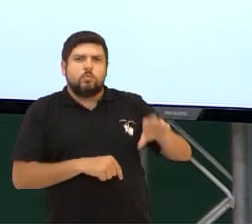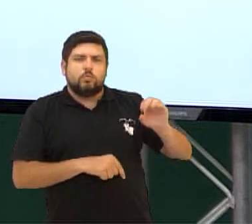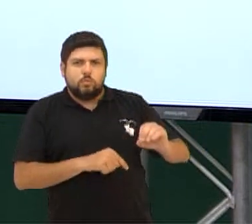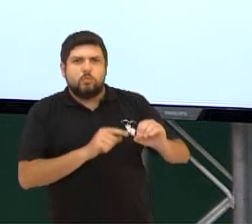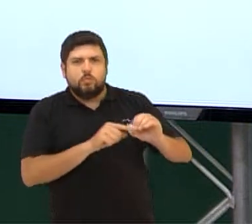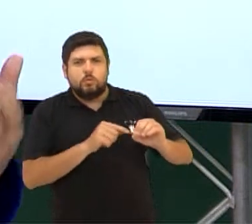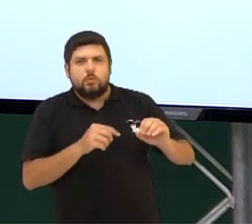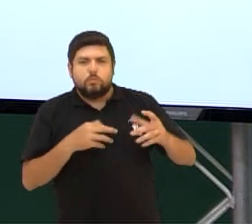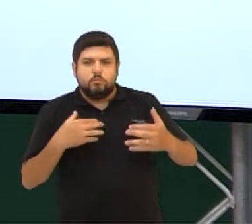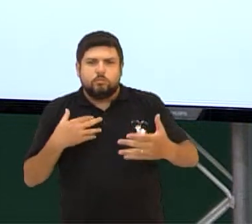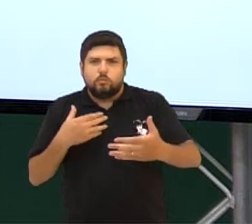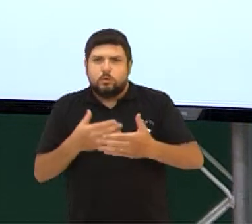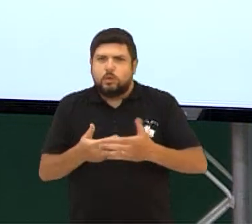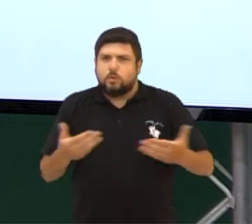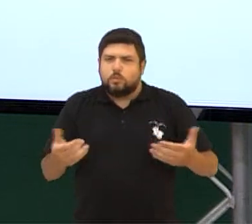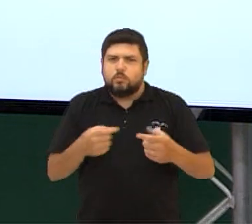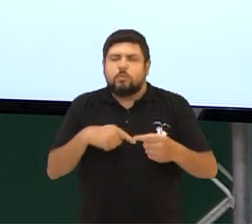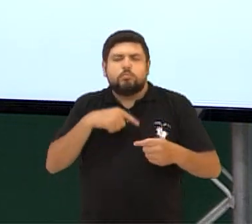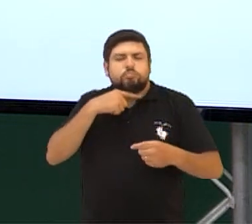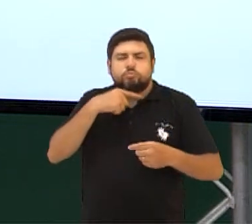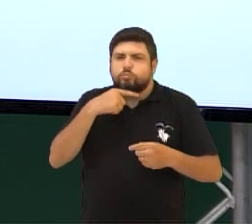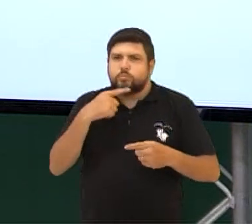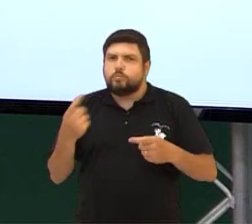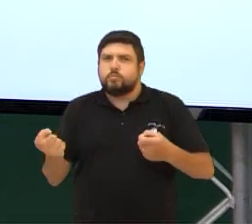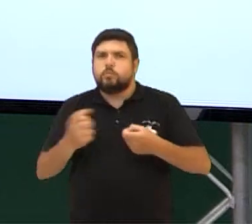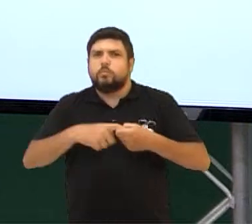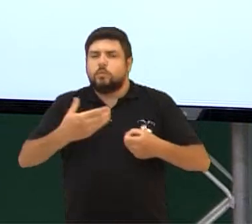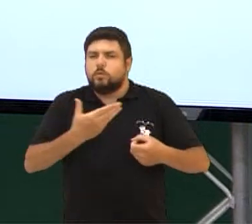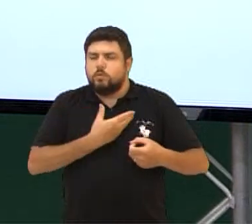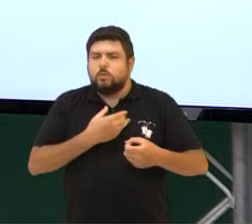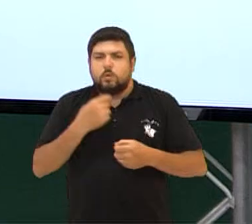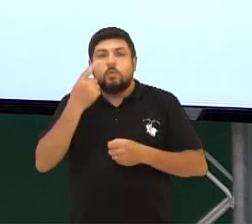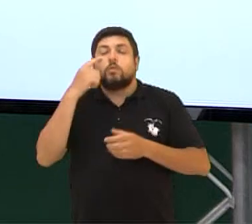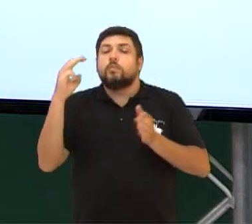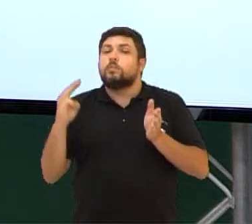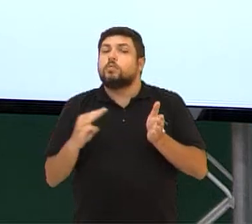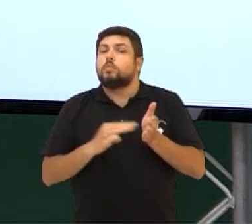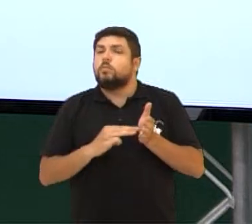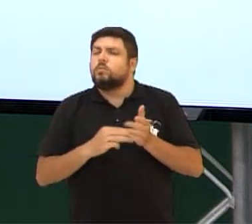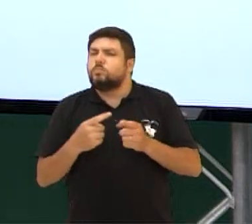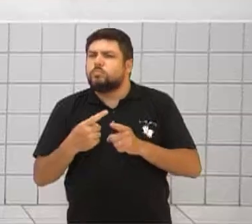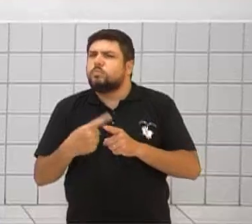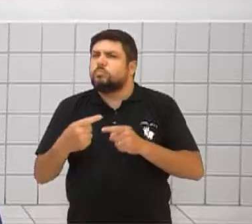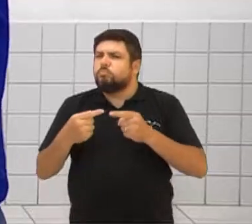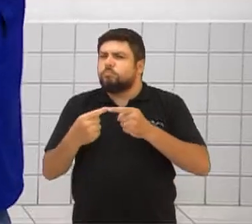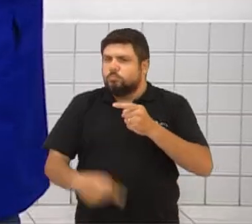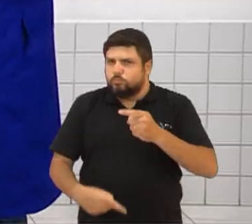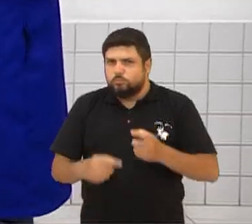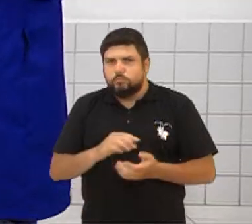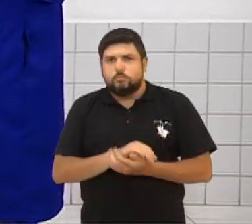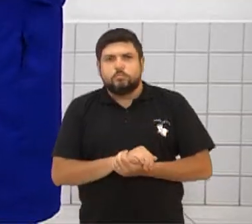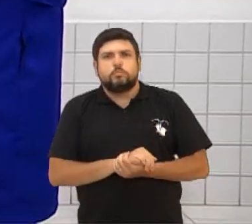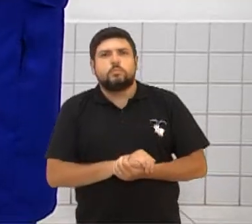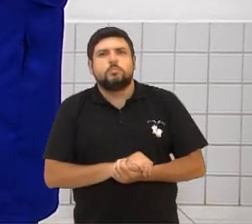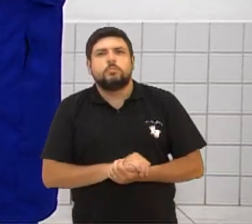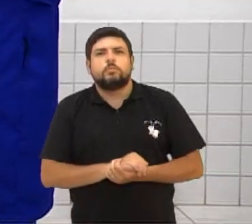oportunidade de refazer a amizade. Nós vamos ver um dos motivos do desacordo daqui a pouco.